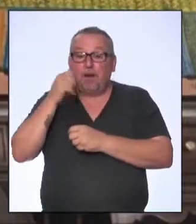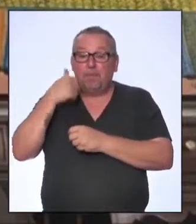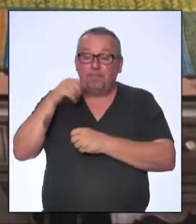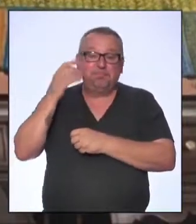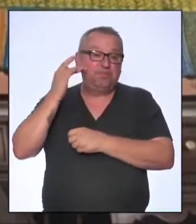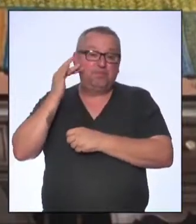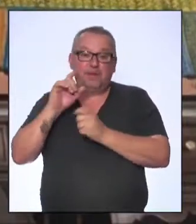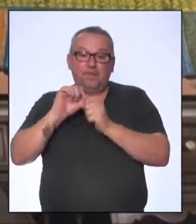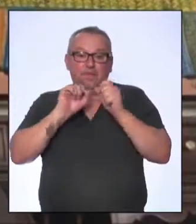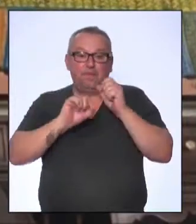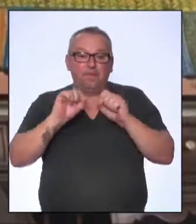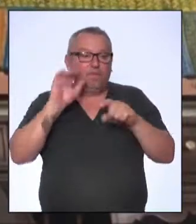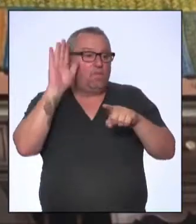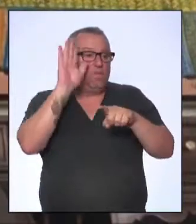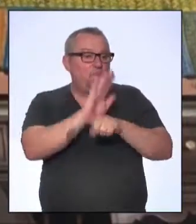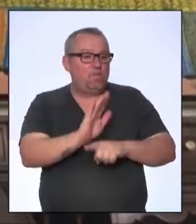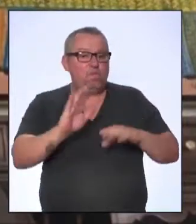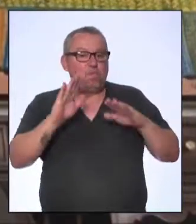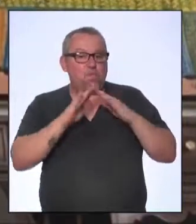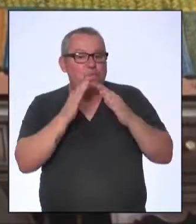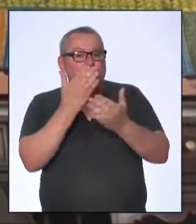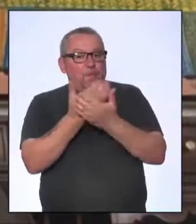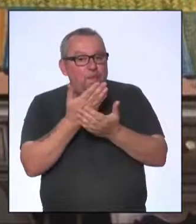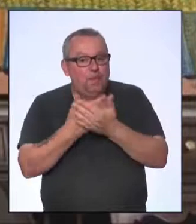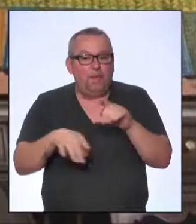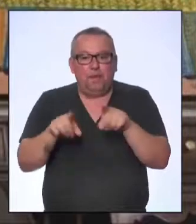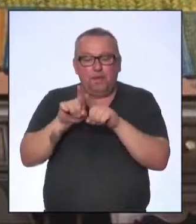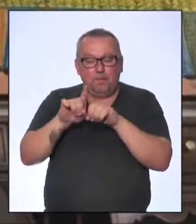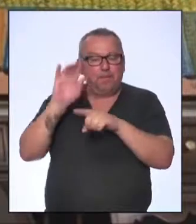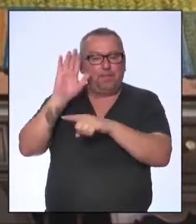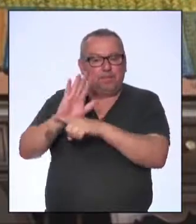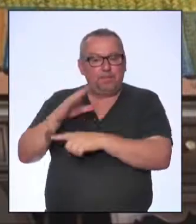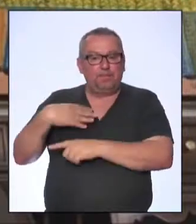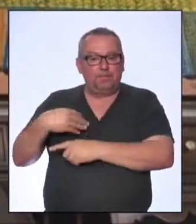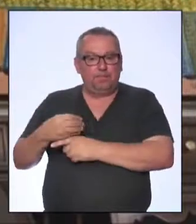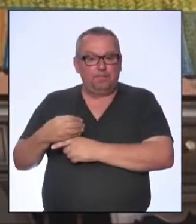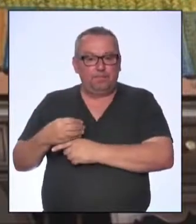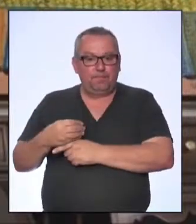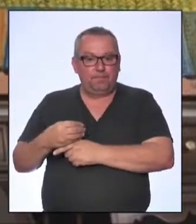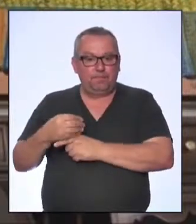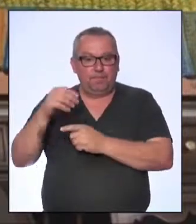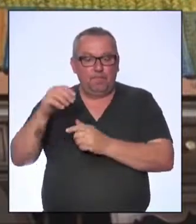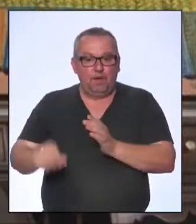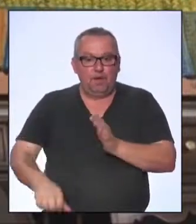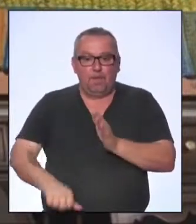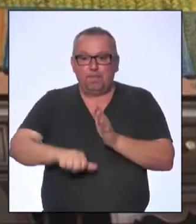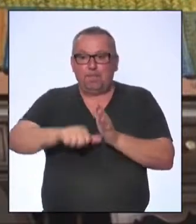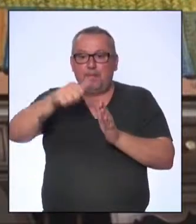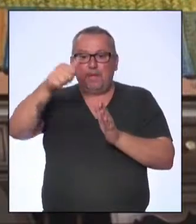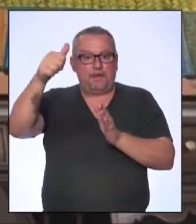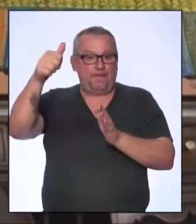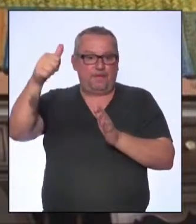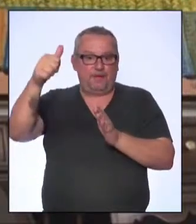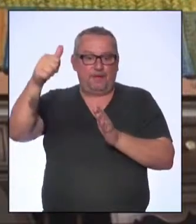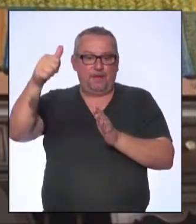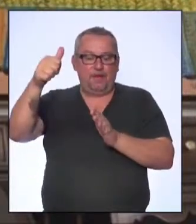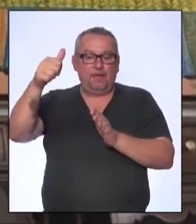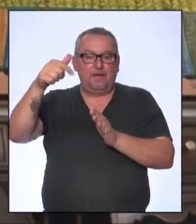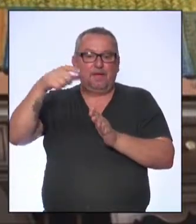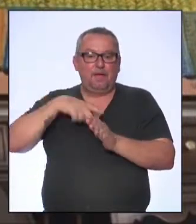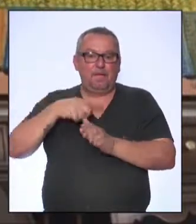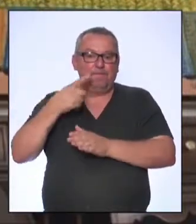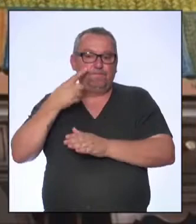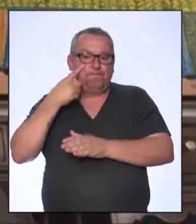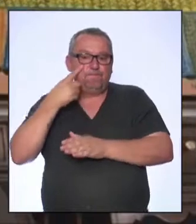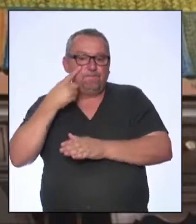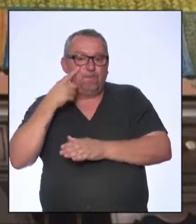fazer, como ajudar na escola e como ajudar os filhos. Pela primeira vez, Wagner, eu vejo